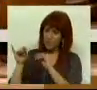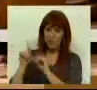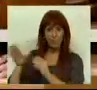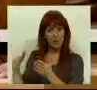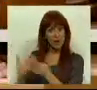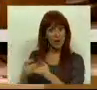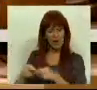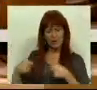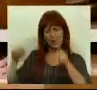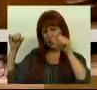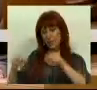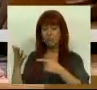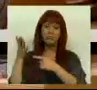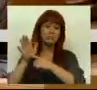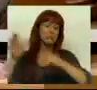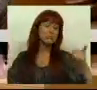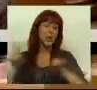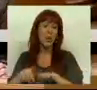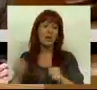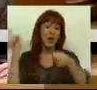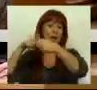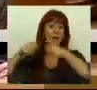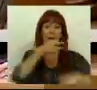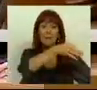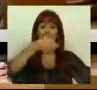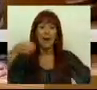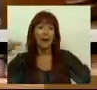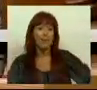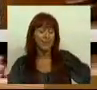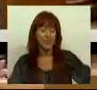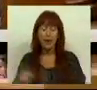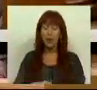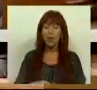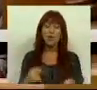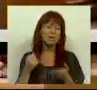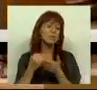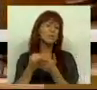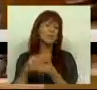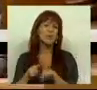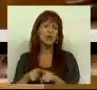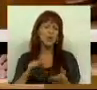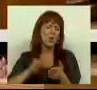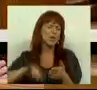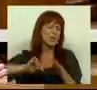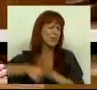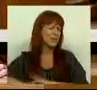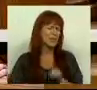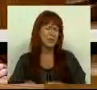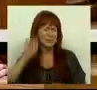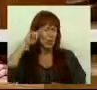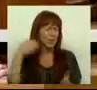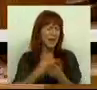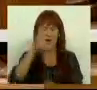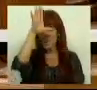apresentar de má despesa, designadamente como das parcerias público-privadas que se sustentam em contratos profundamente lesivos